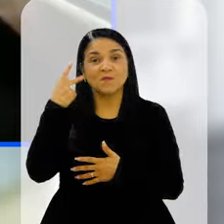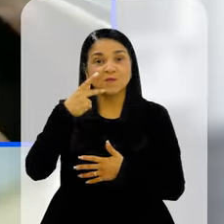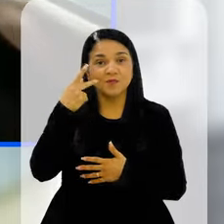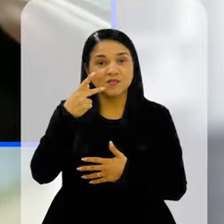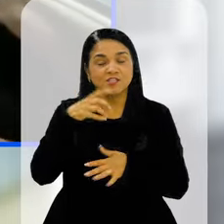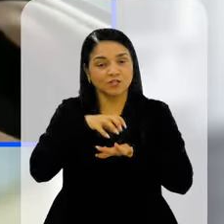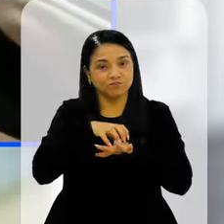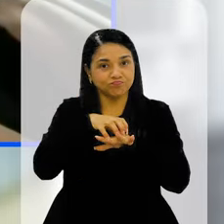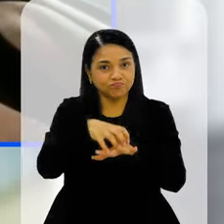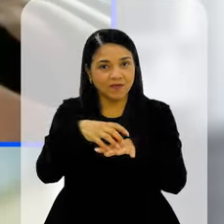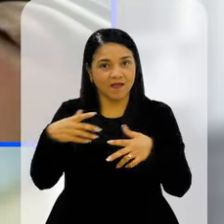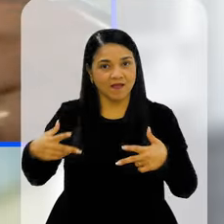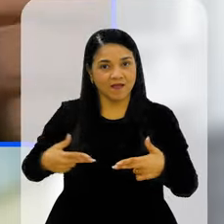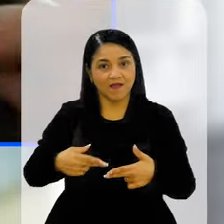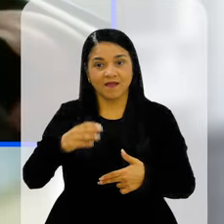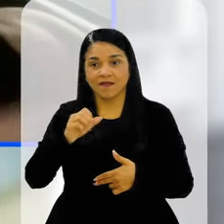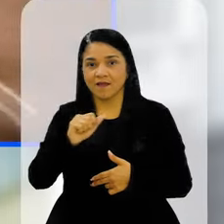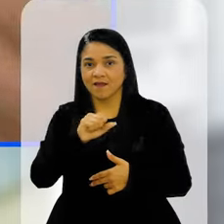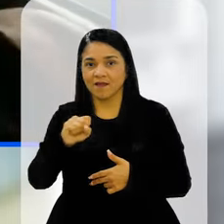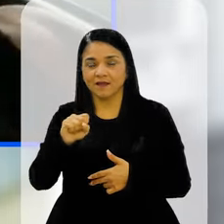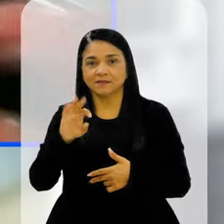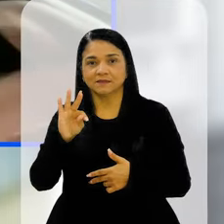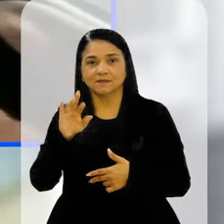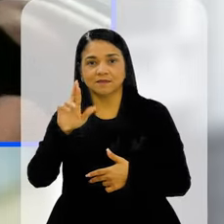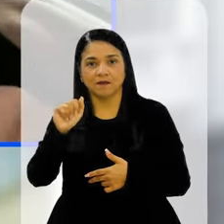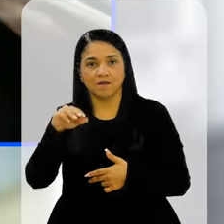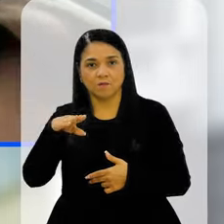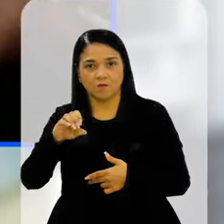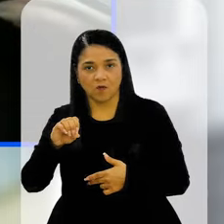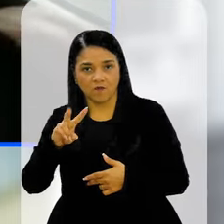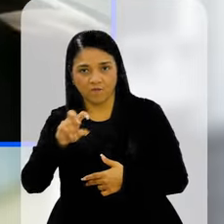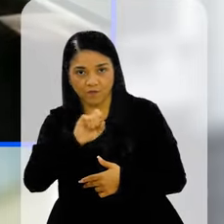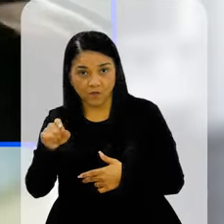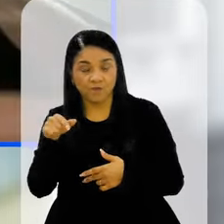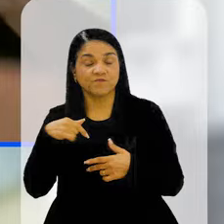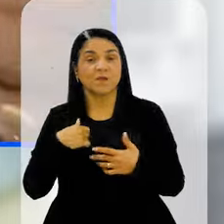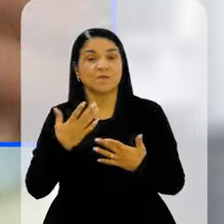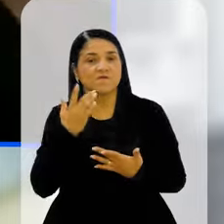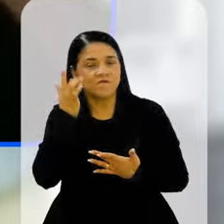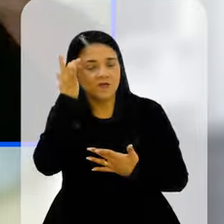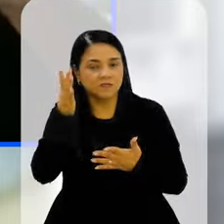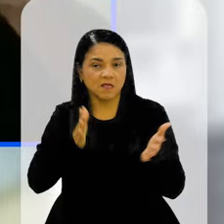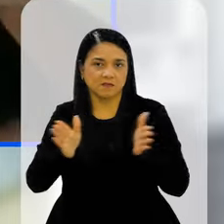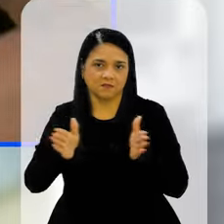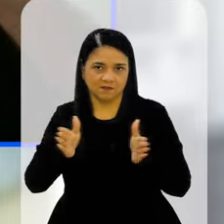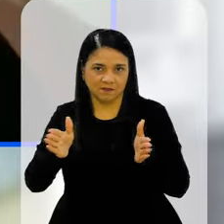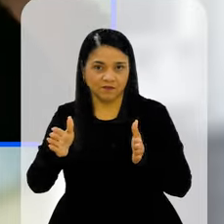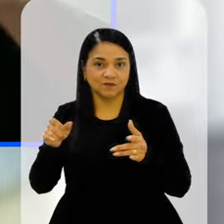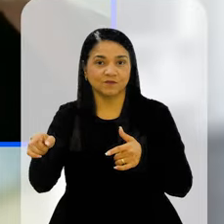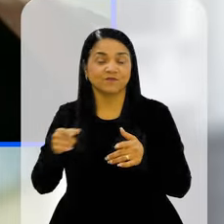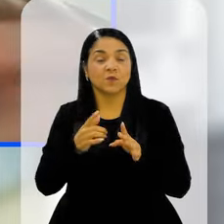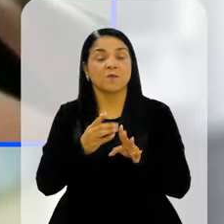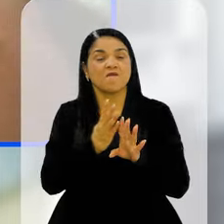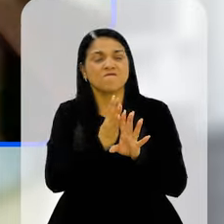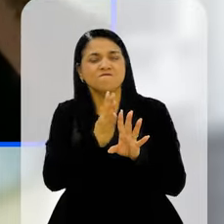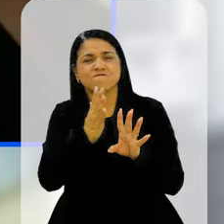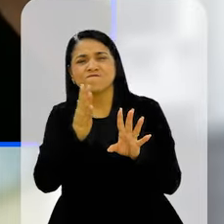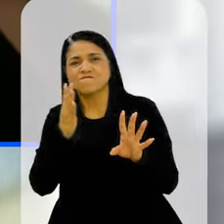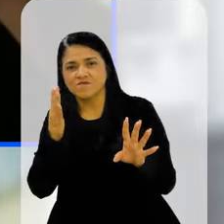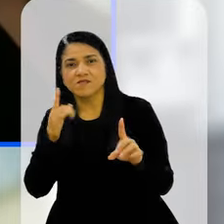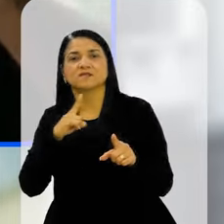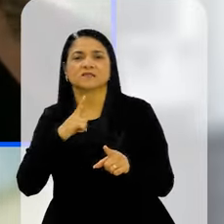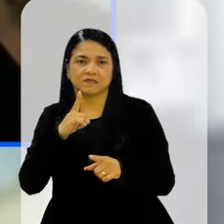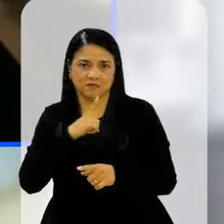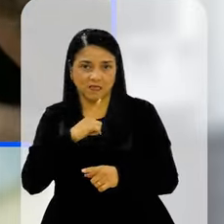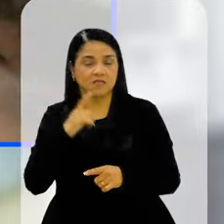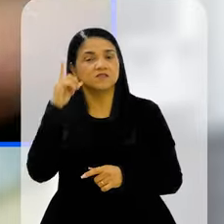cadelinha. Então, acho que políticas como esse castramóvel, de conseguir aumentar, de conseguir facilitar o acesso, que é muito difícil. A gente levou um